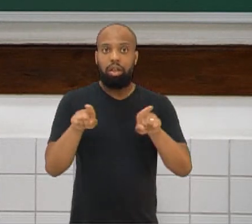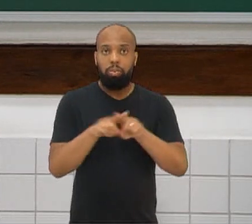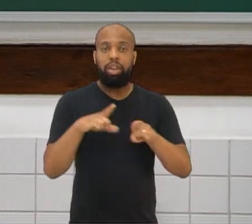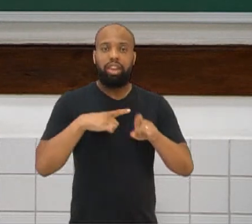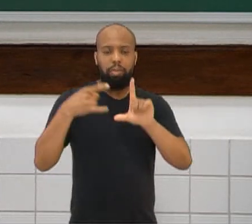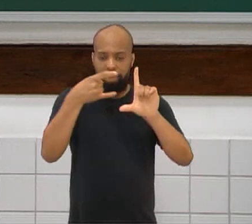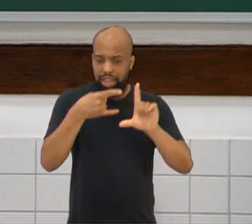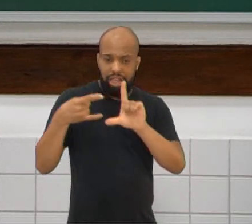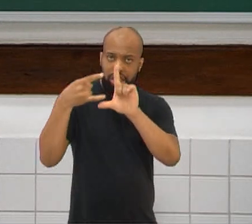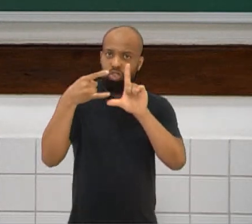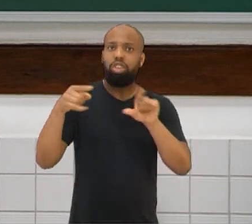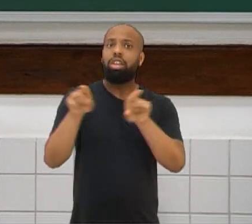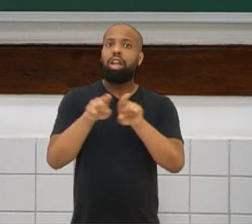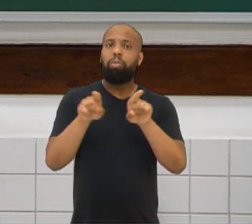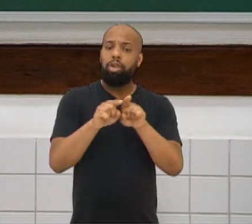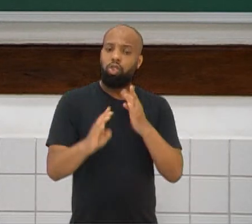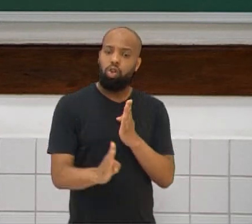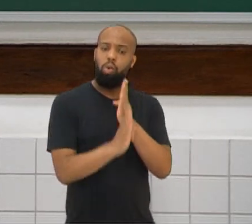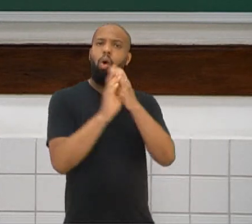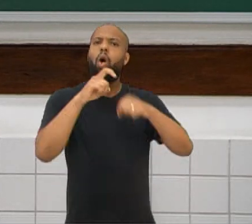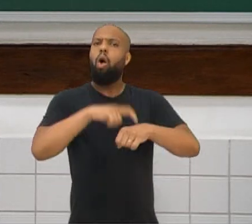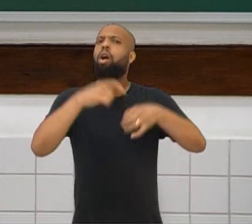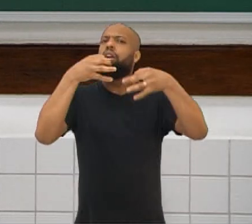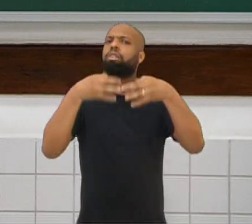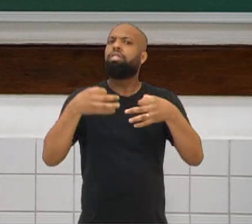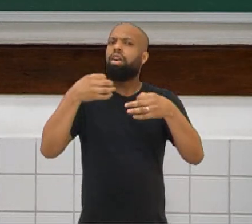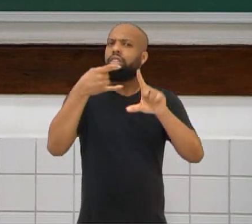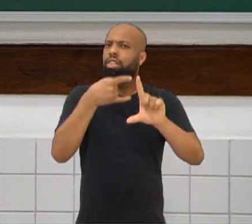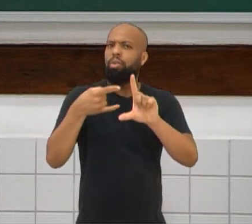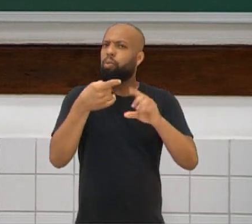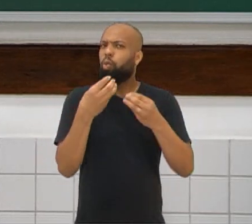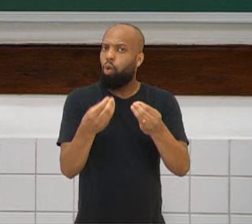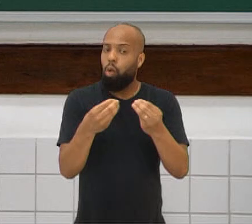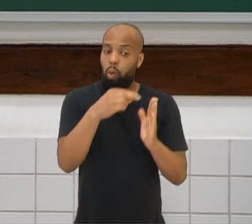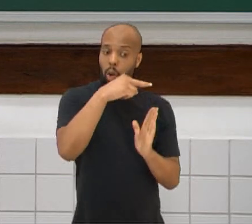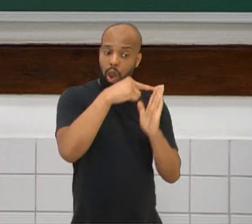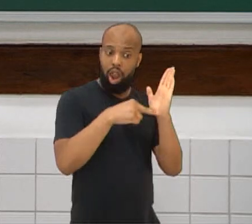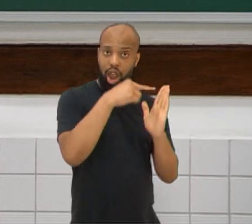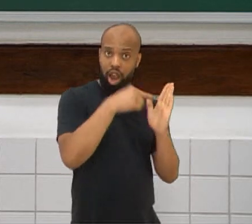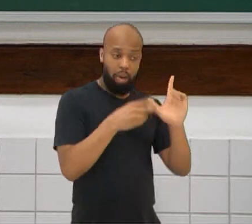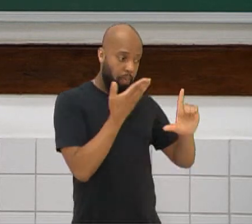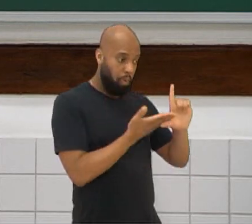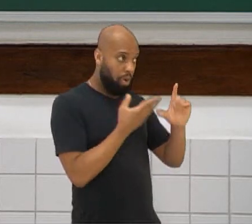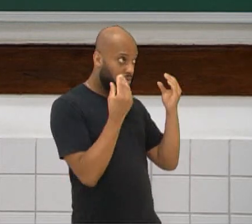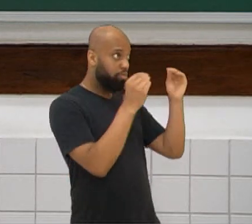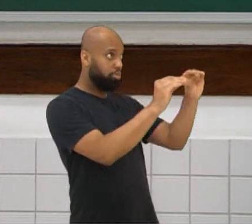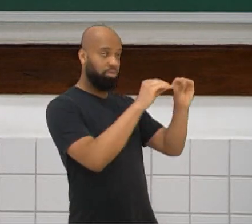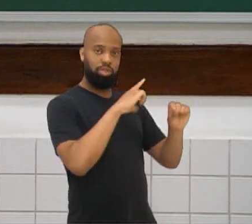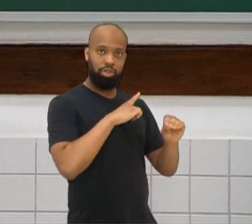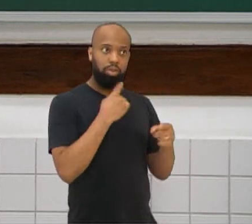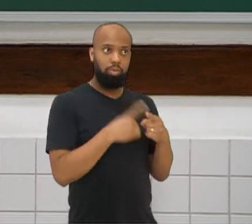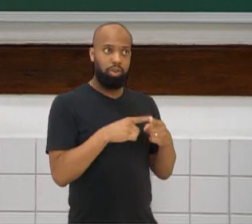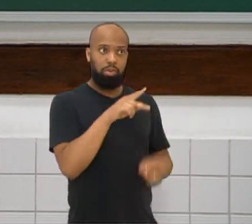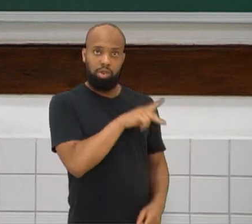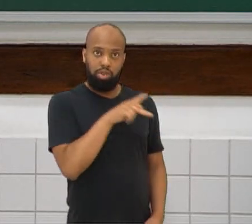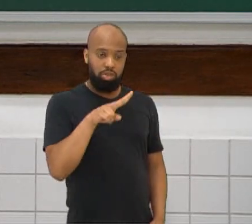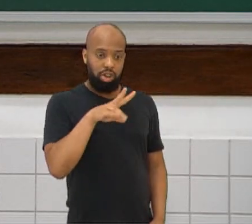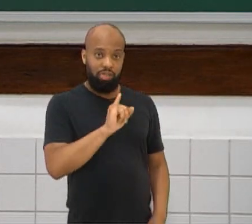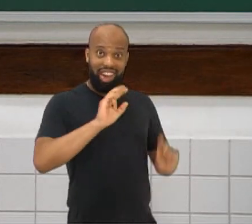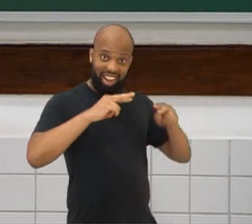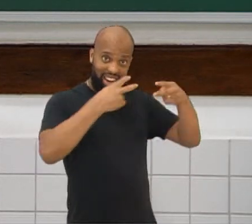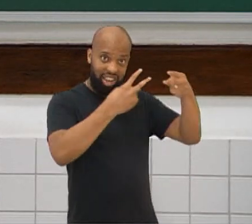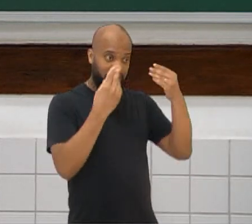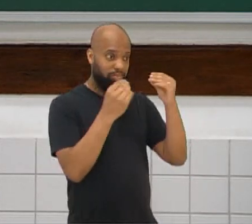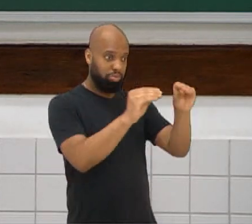dos Meets e para descobrir o horário do Meet, pessoal, tem que ler o que a professora posta no mural, porque é lá que ela vai colocar o